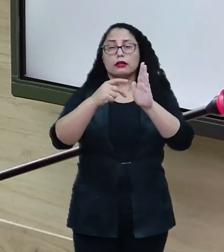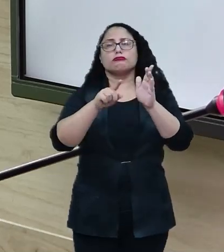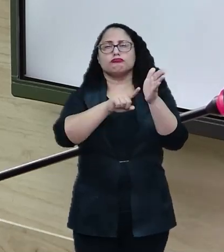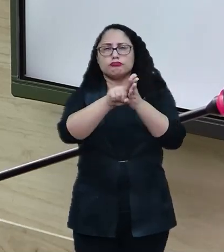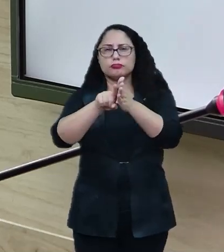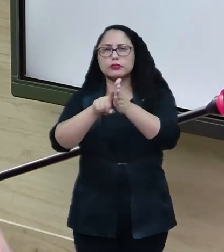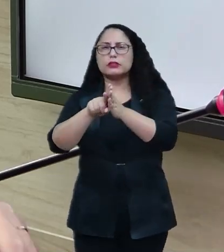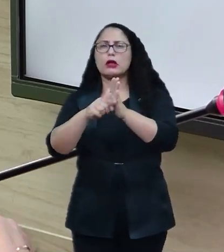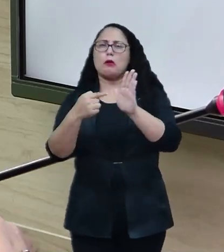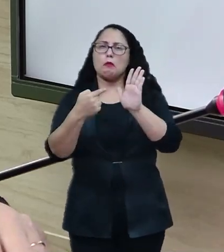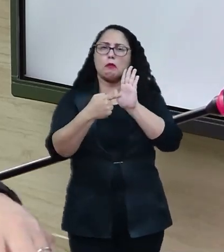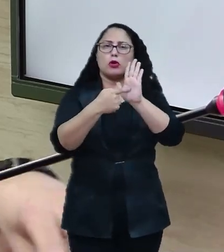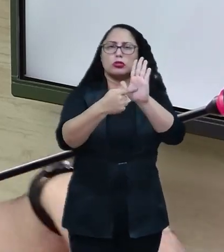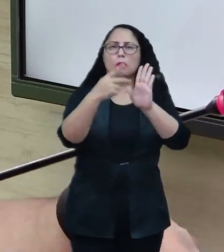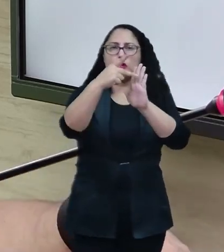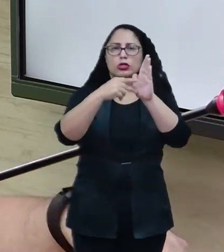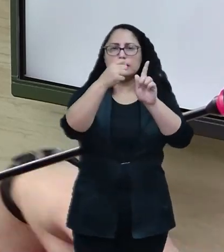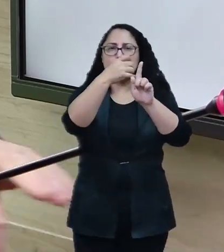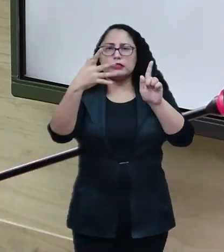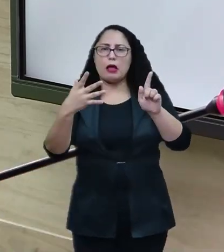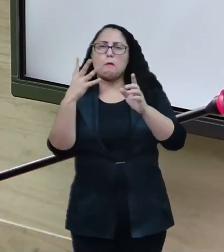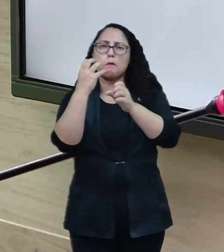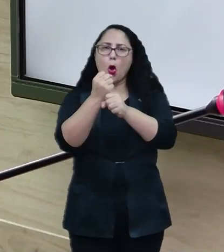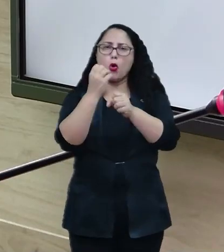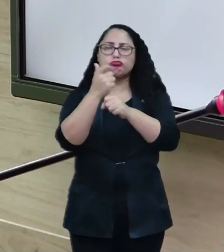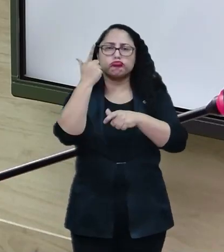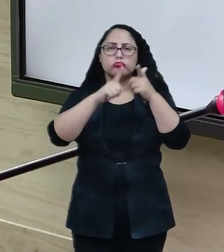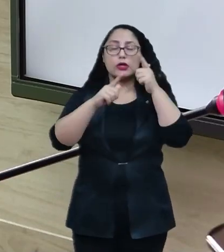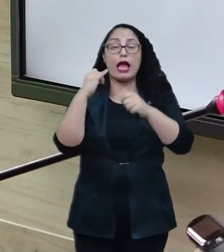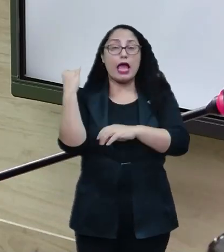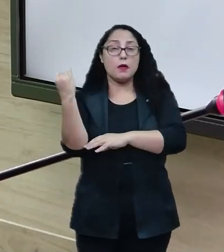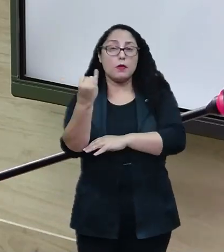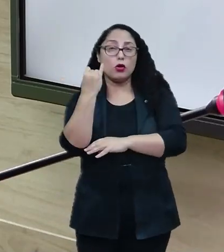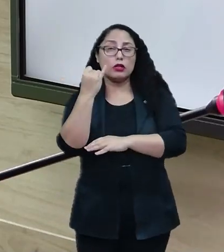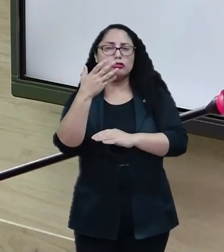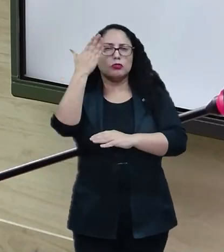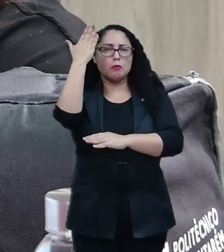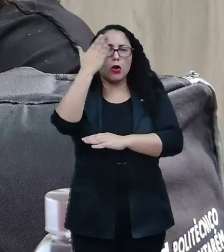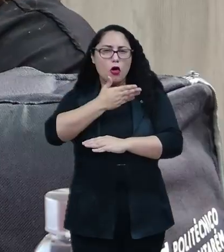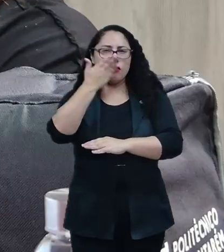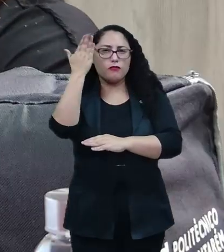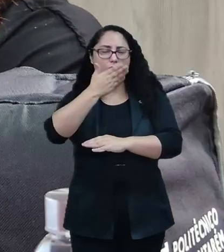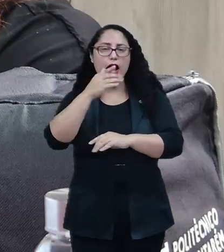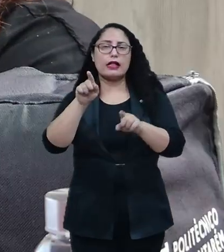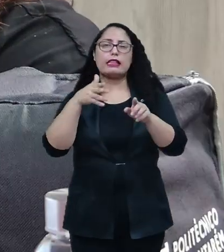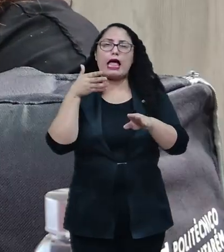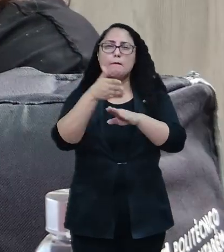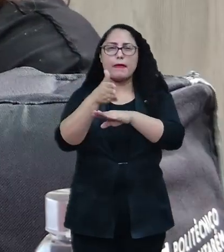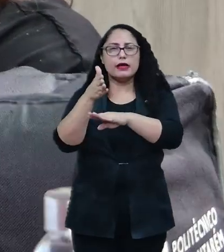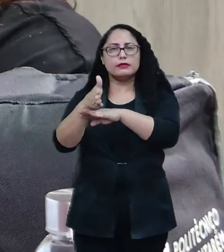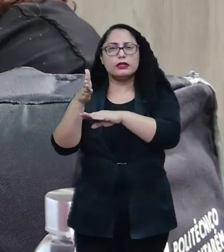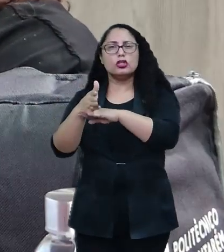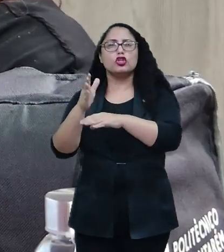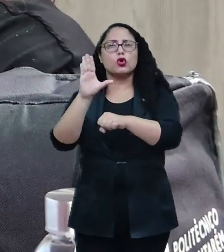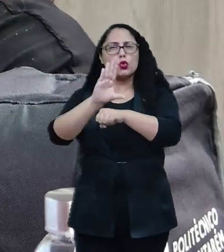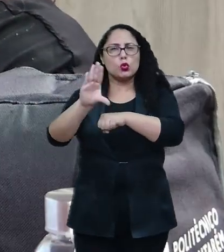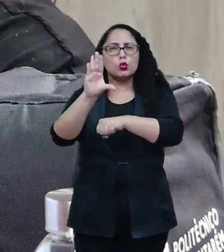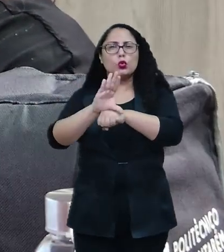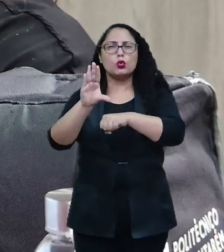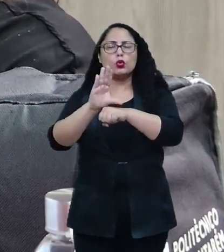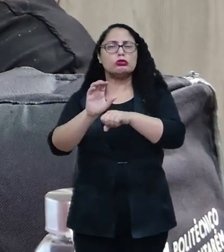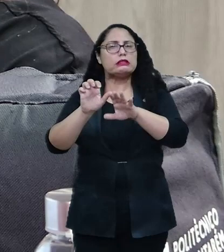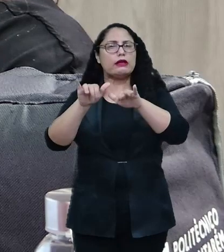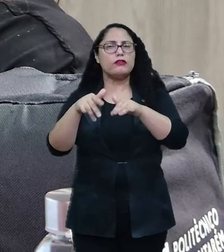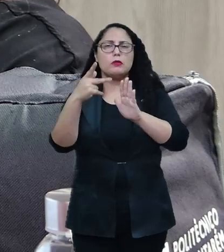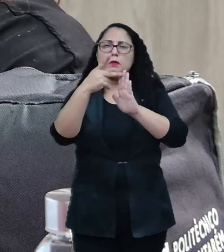tais pontos, se ele apresentar um projeto de gestão, também tem tais pontos. A importância de comprovar, né, essa Isso. participação em cursos,